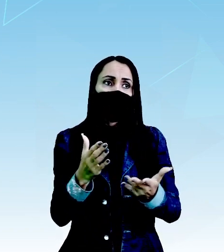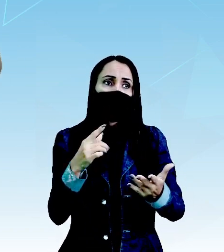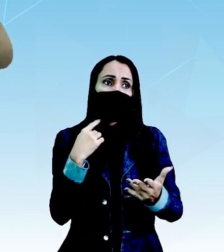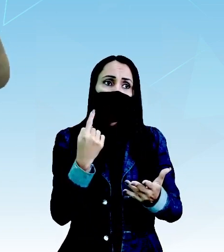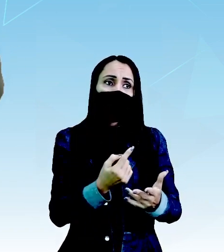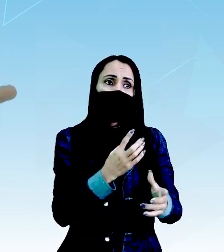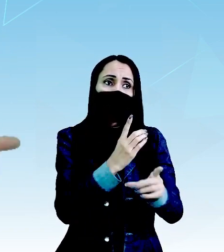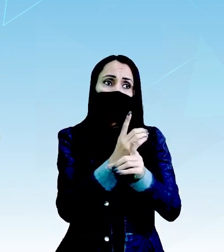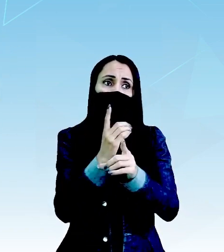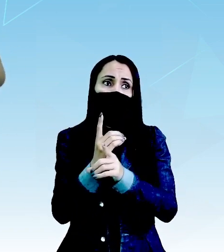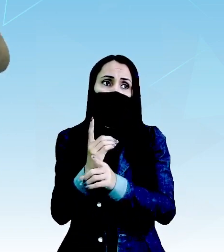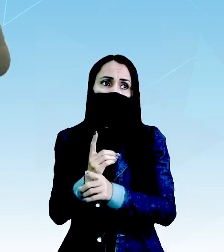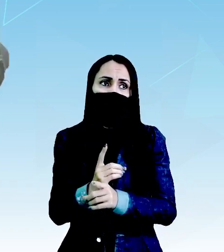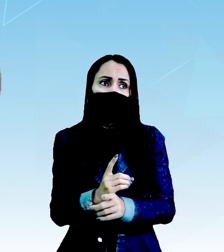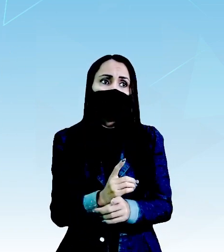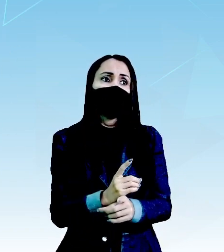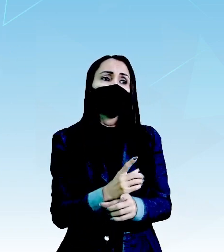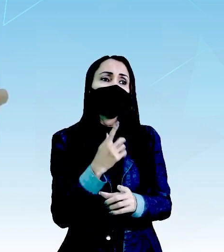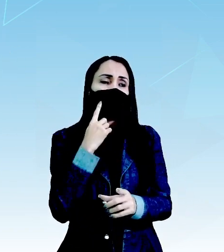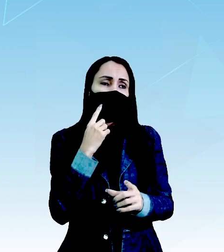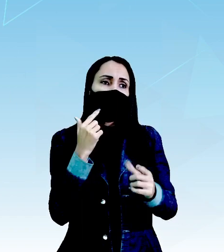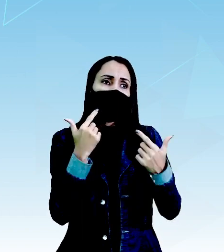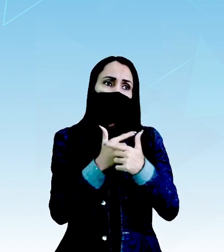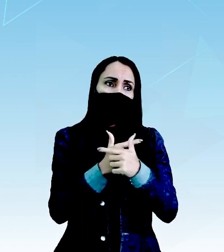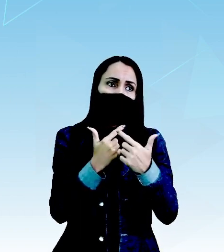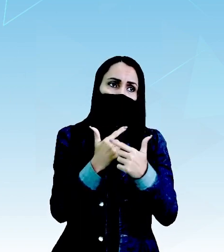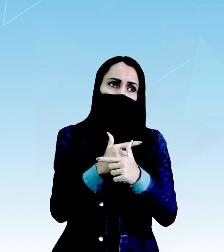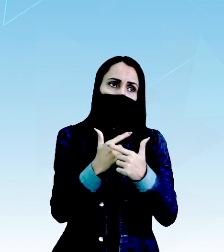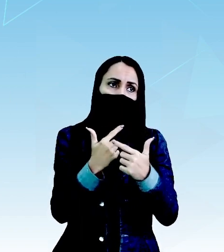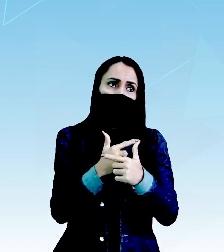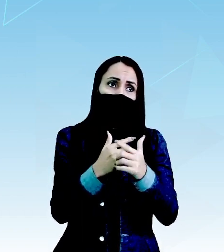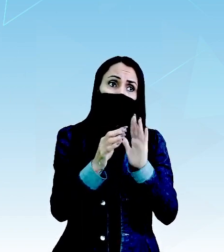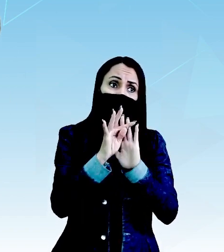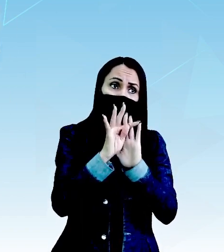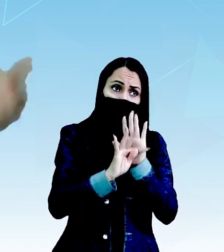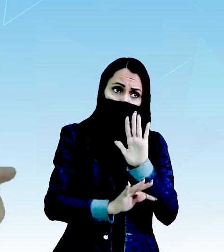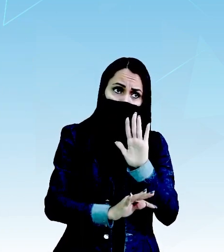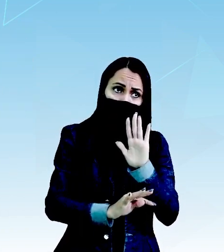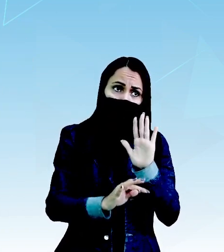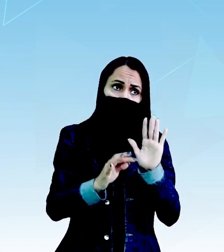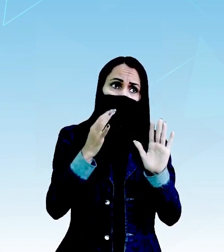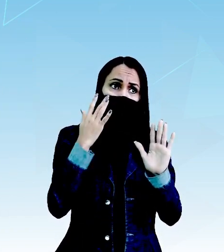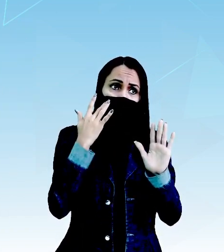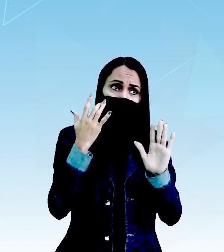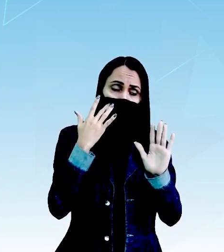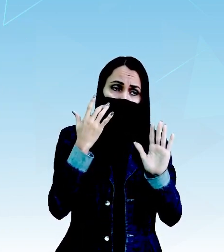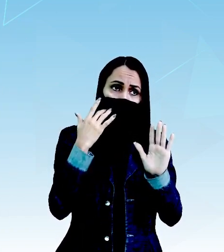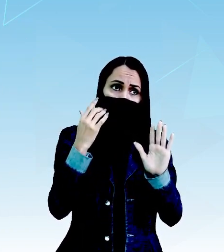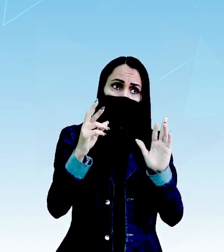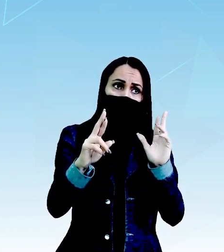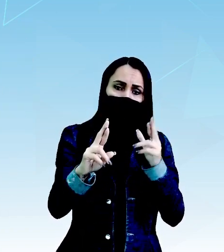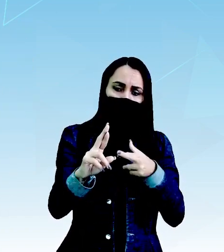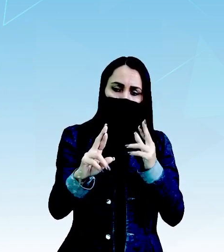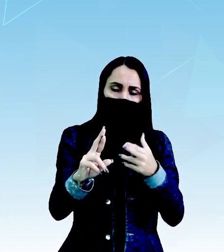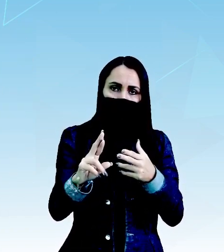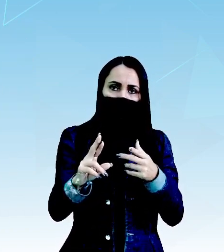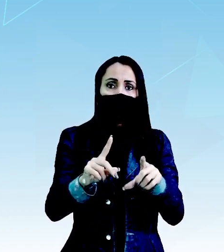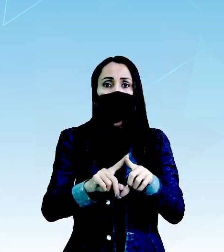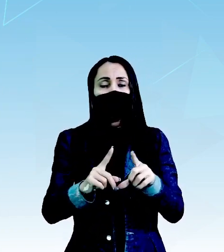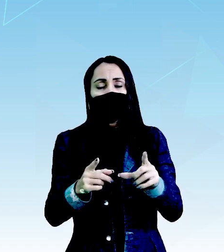encontramos, claro, que o humor, a piada em textos teatrais, na representação, mas há no